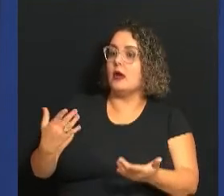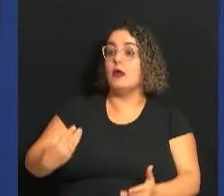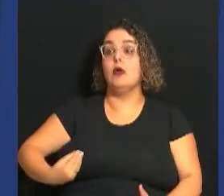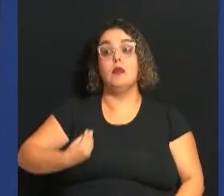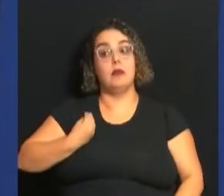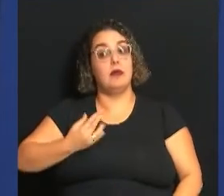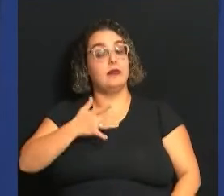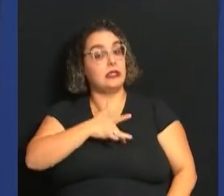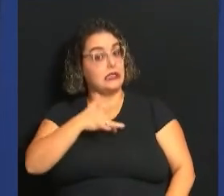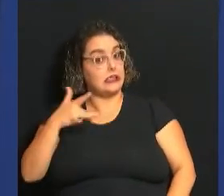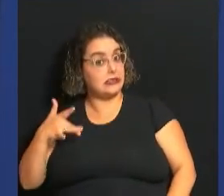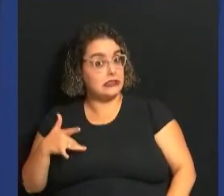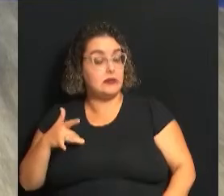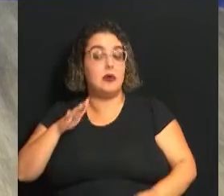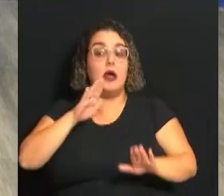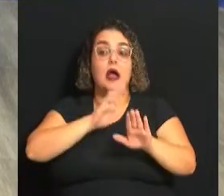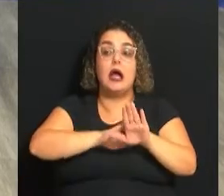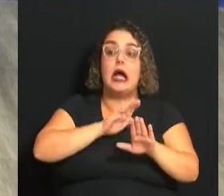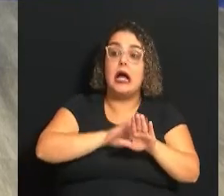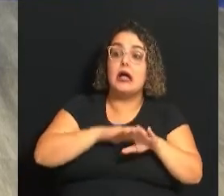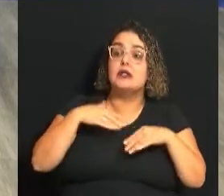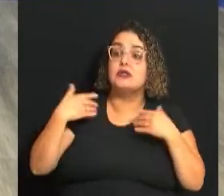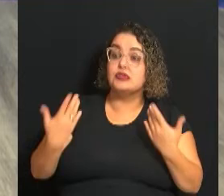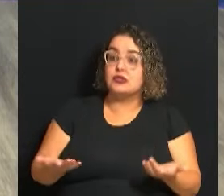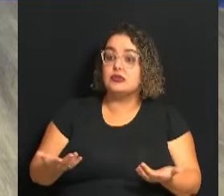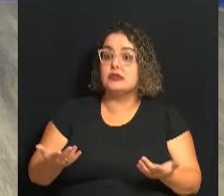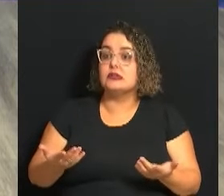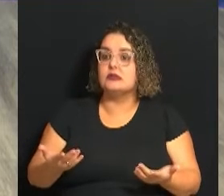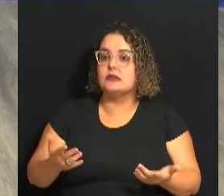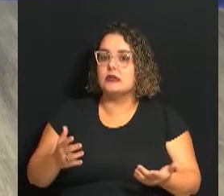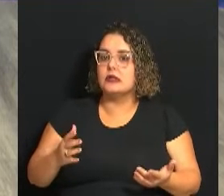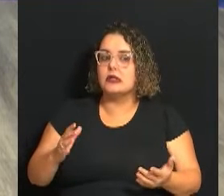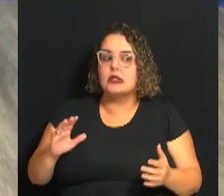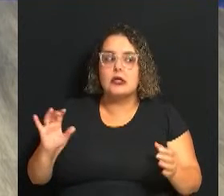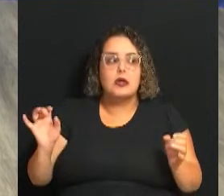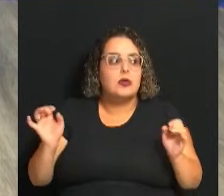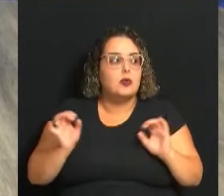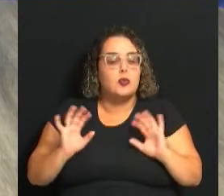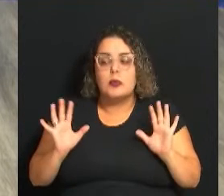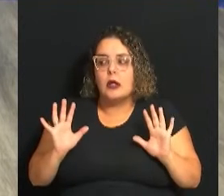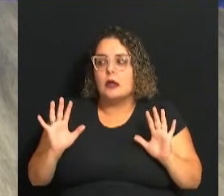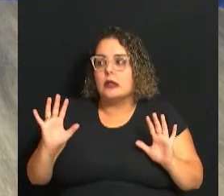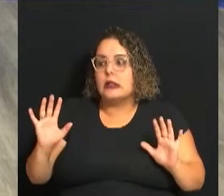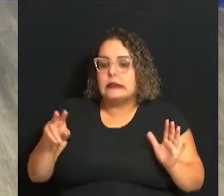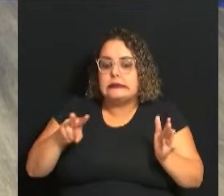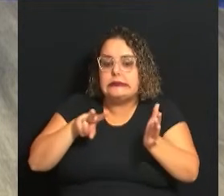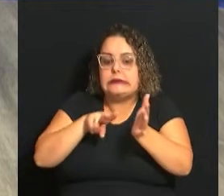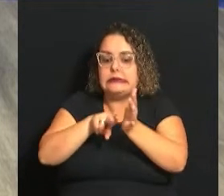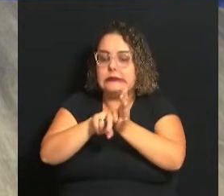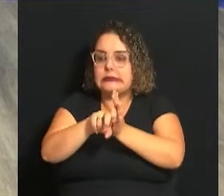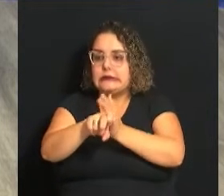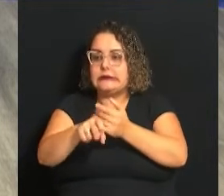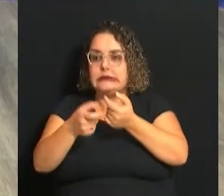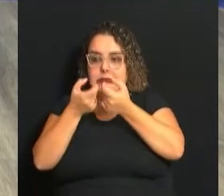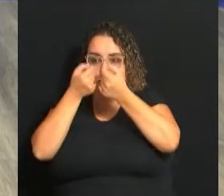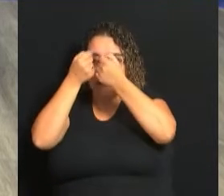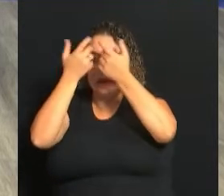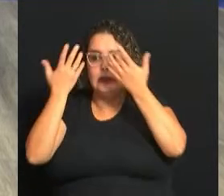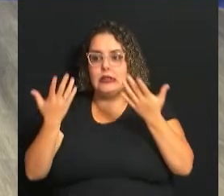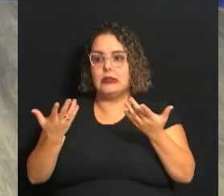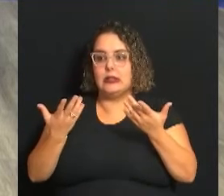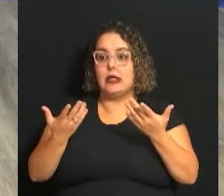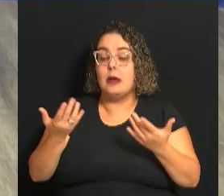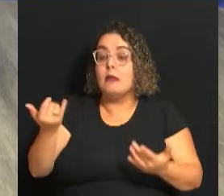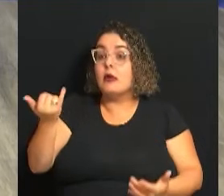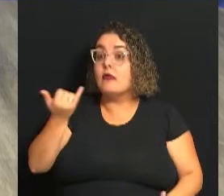uma vida ativa e de repente veio o diagnóstico de câncer cerebral. Me